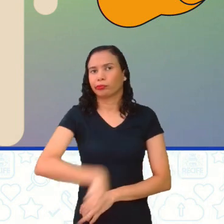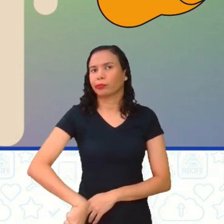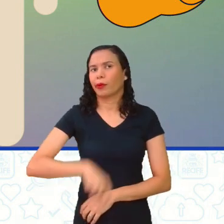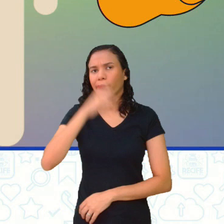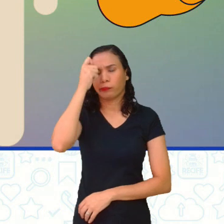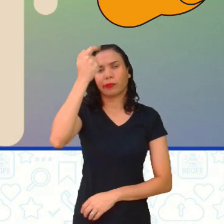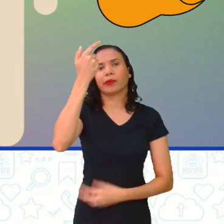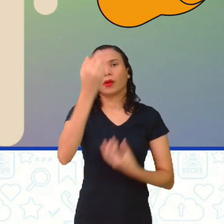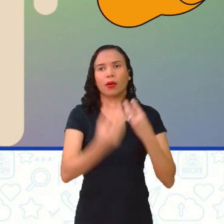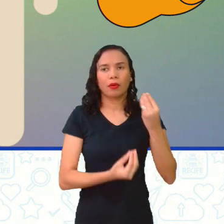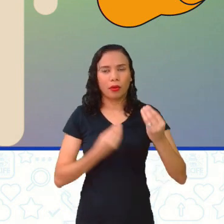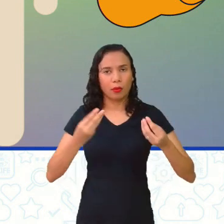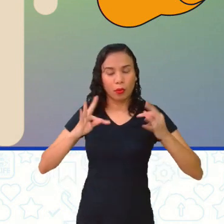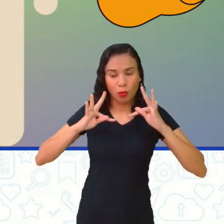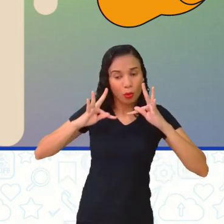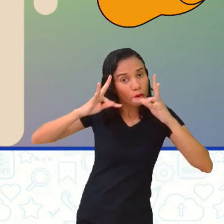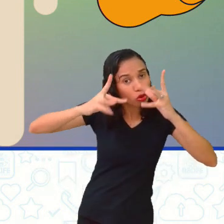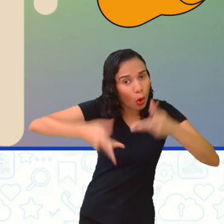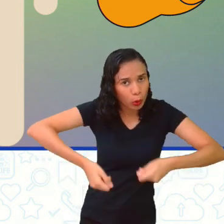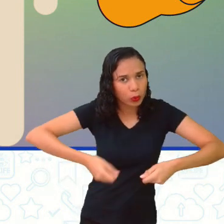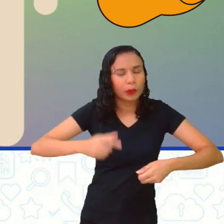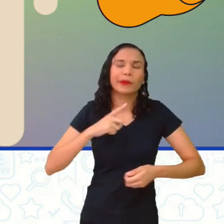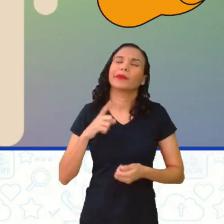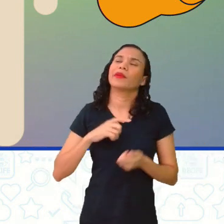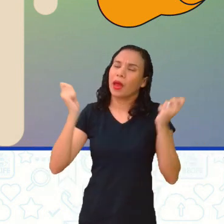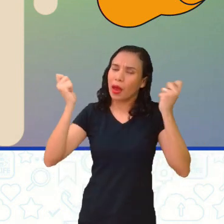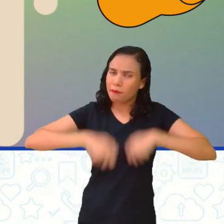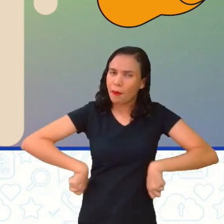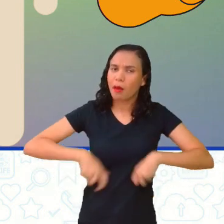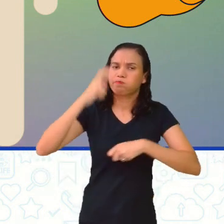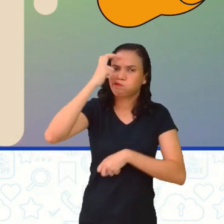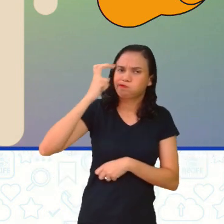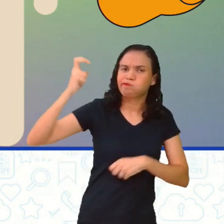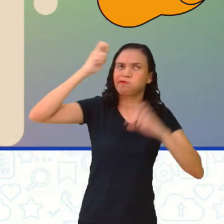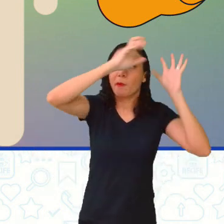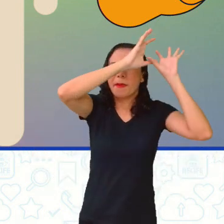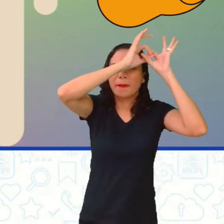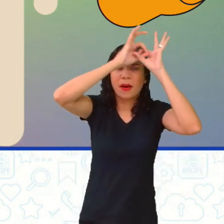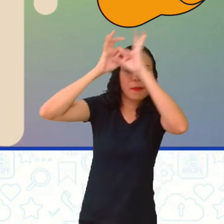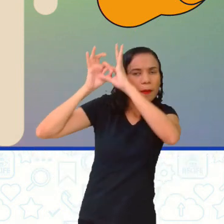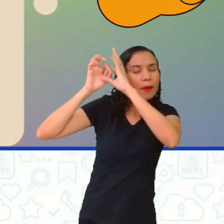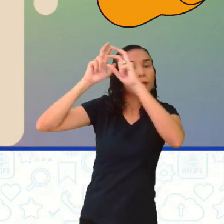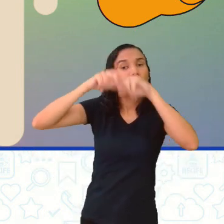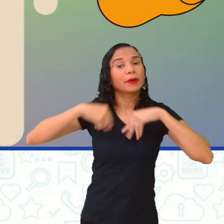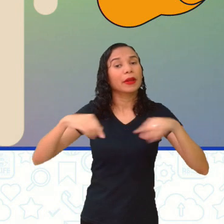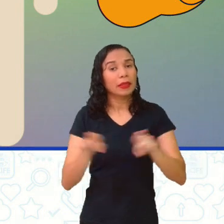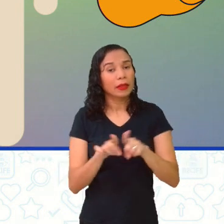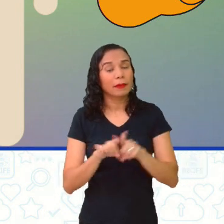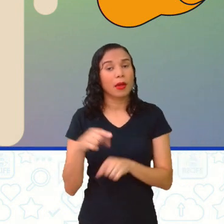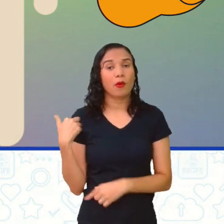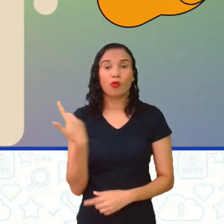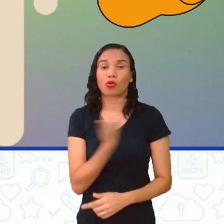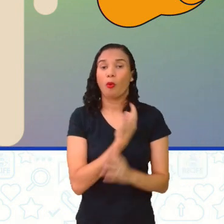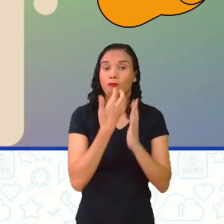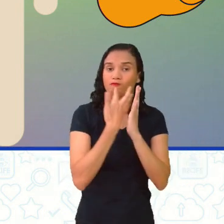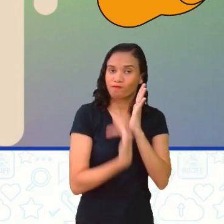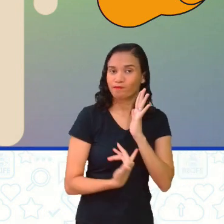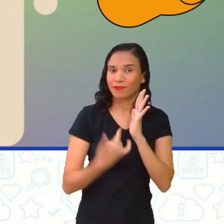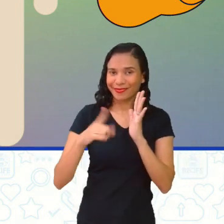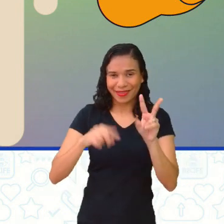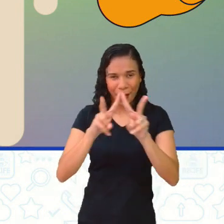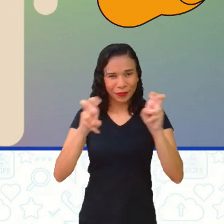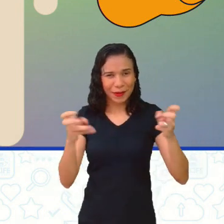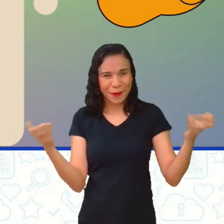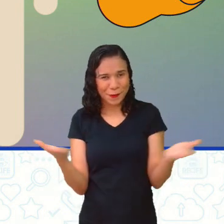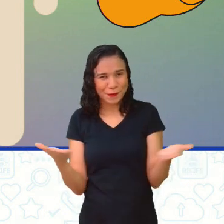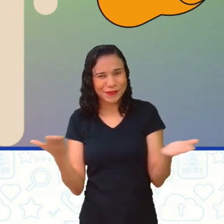relação a isso, que todos nós temos a capacidade cognitiva como um todo e também a questão do nosso sangue, que é o tema da nossa aula